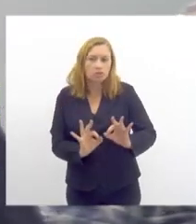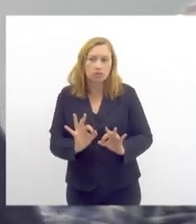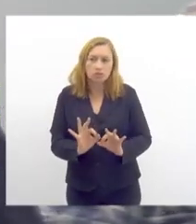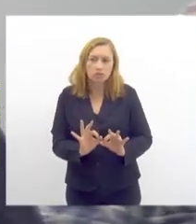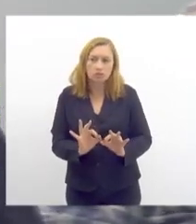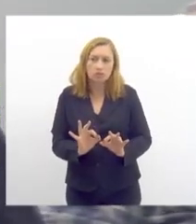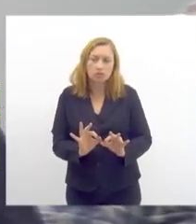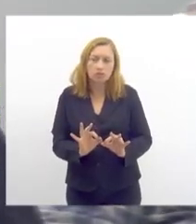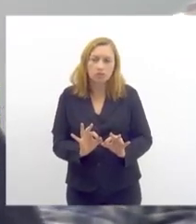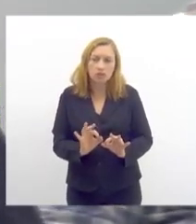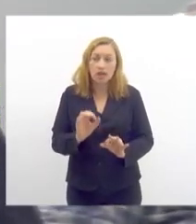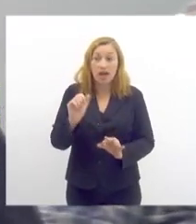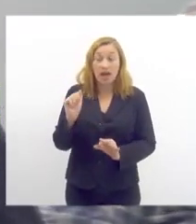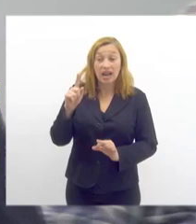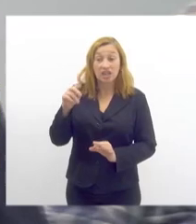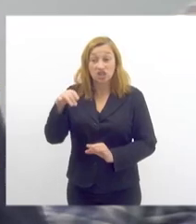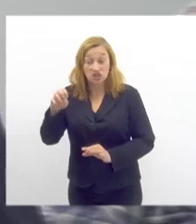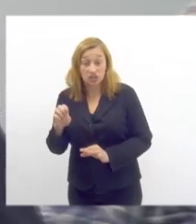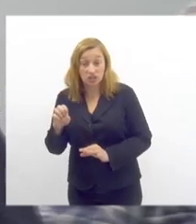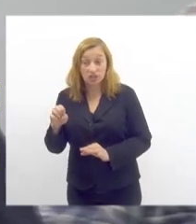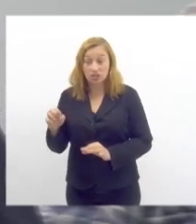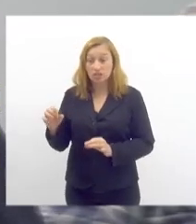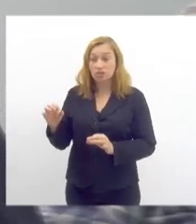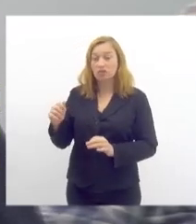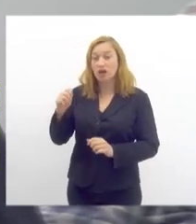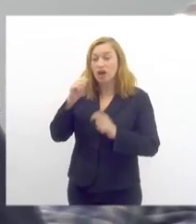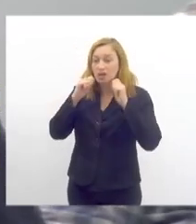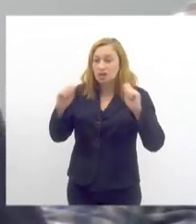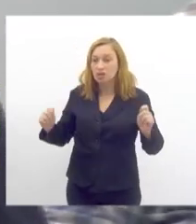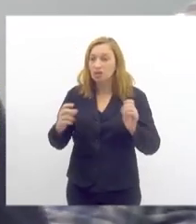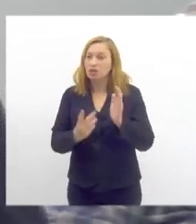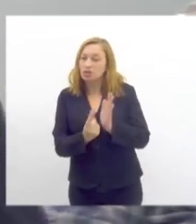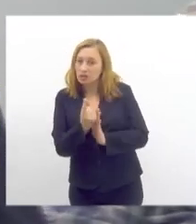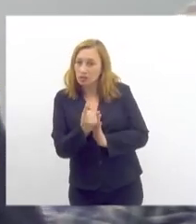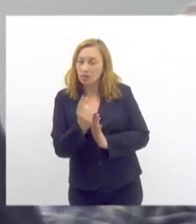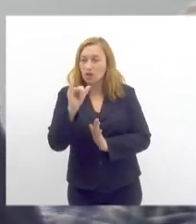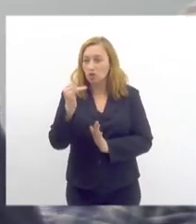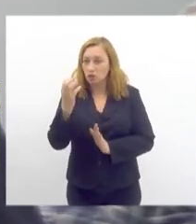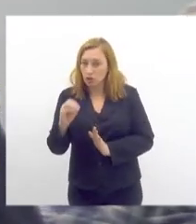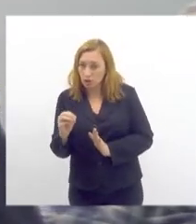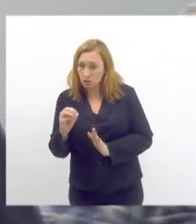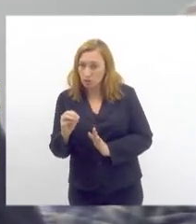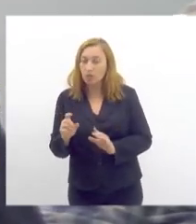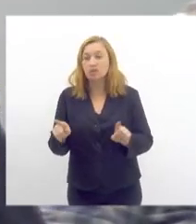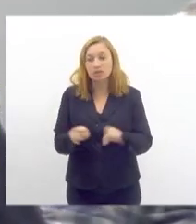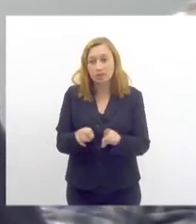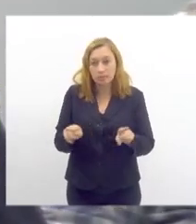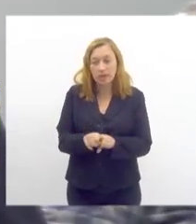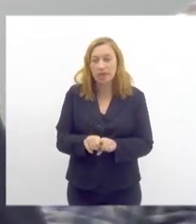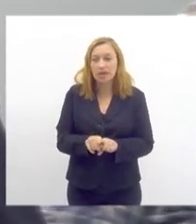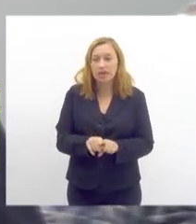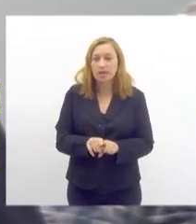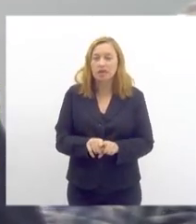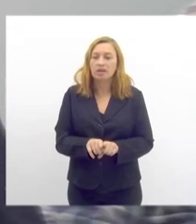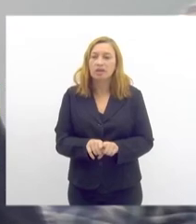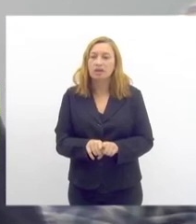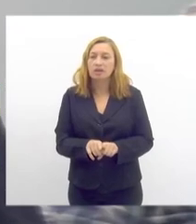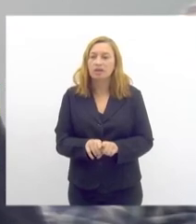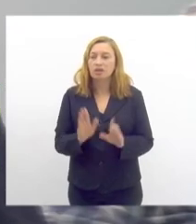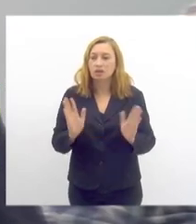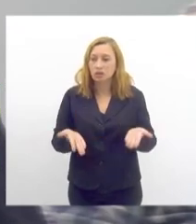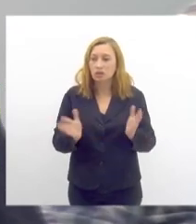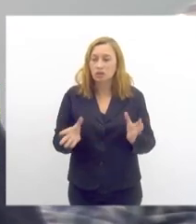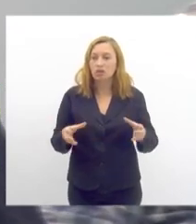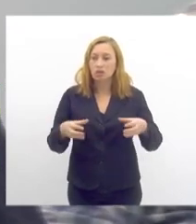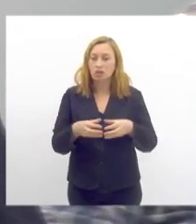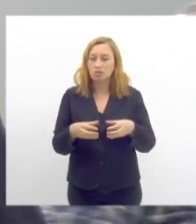que o Alexandre, nosso assessor de planejamento e orçamento, e o Igor, servidor também efetivo do Detran, que hoje preside a comissão do